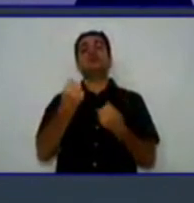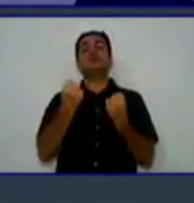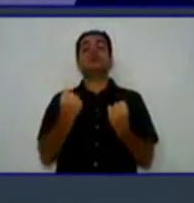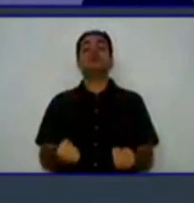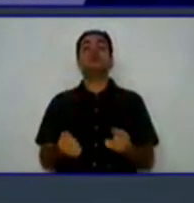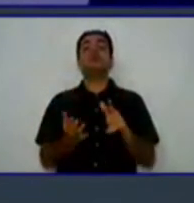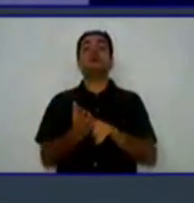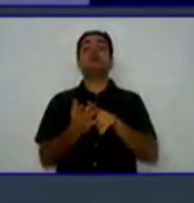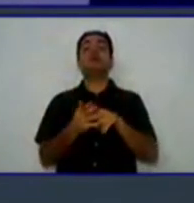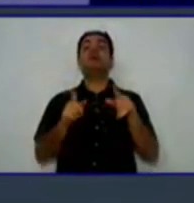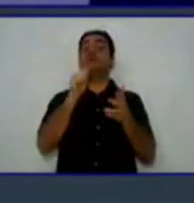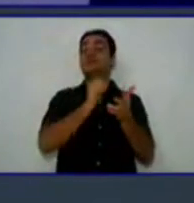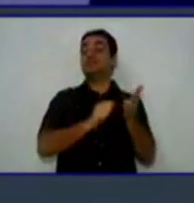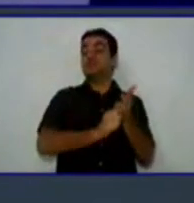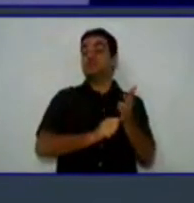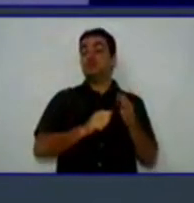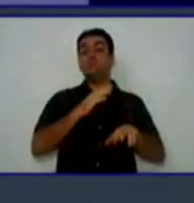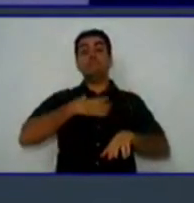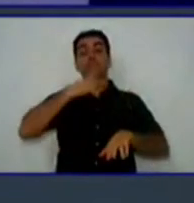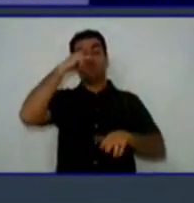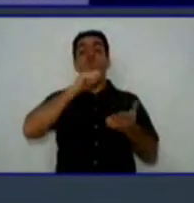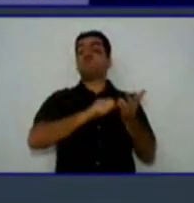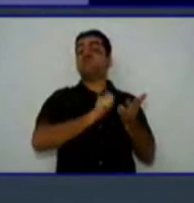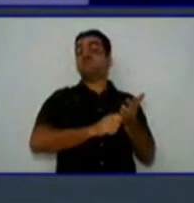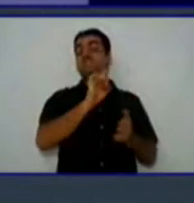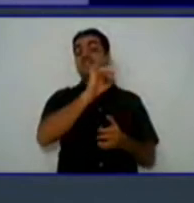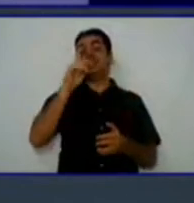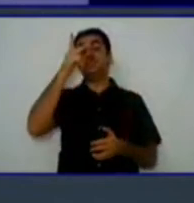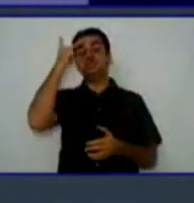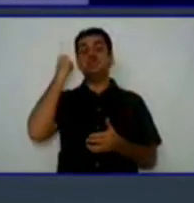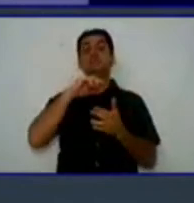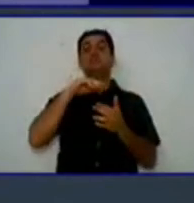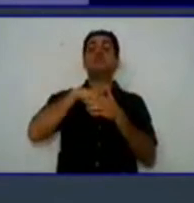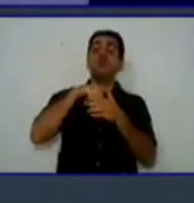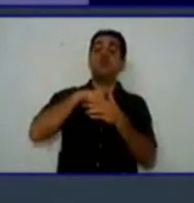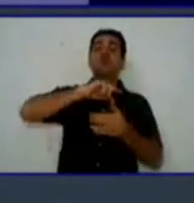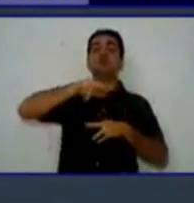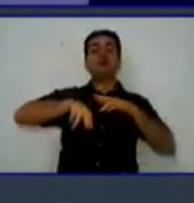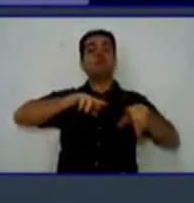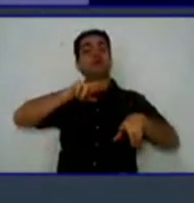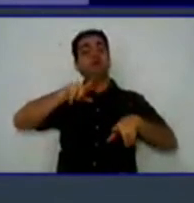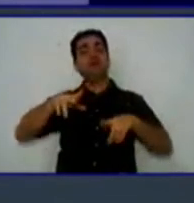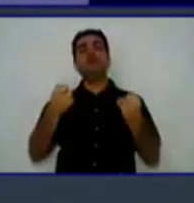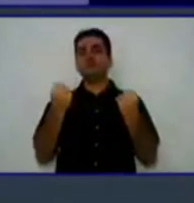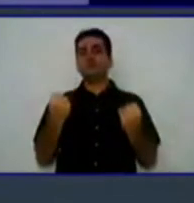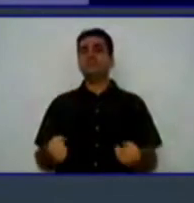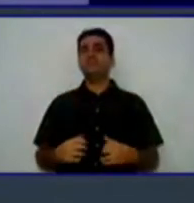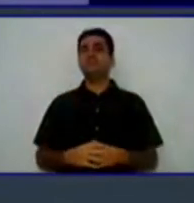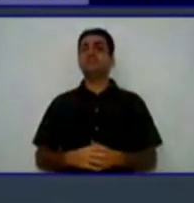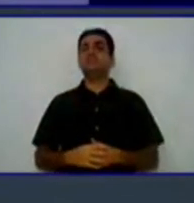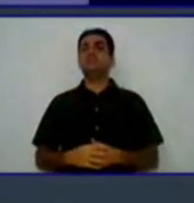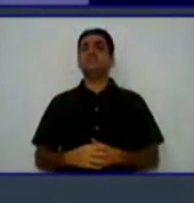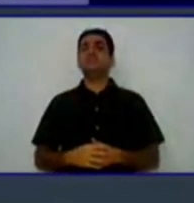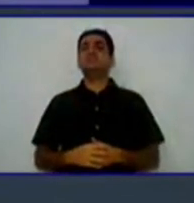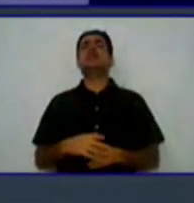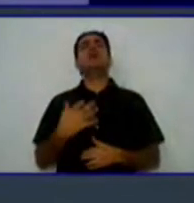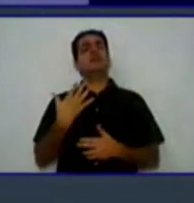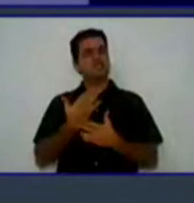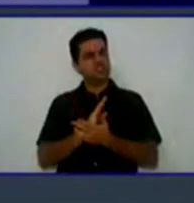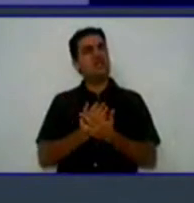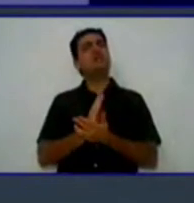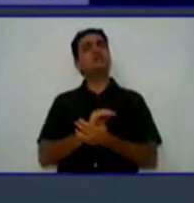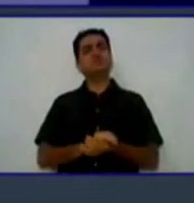a assinatura física de todos os votos, que era um fenômeno paleolítico